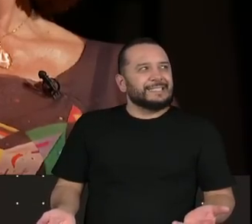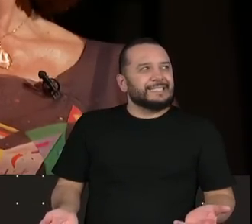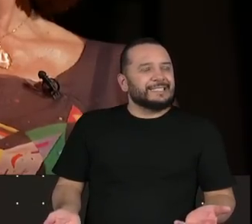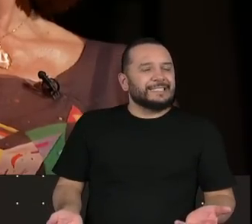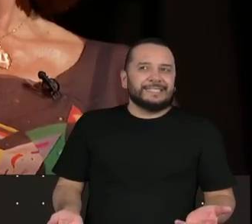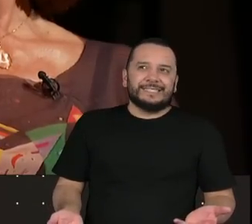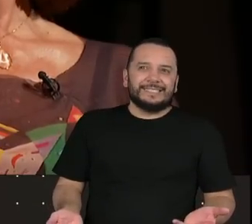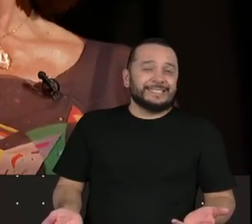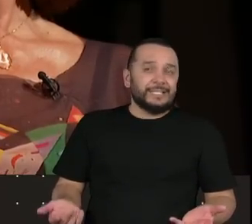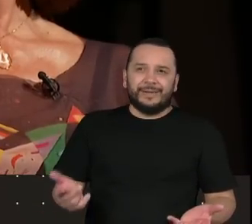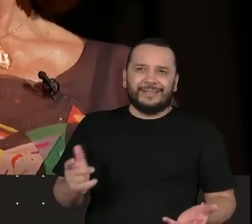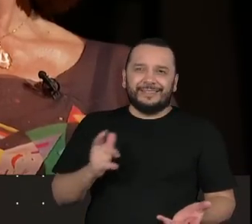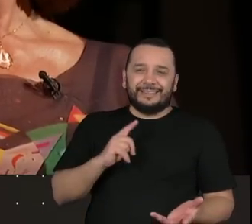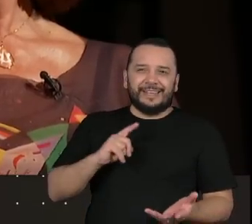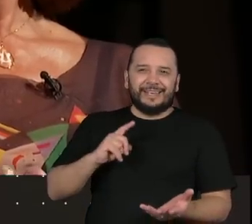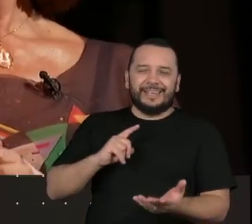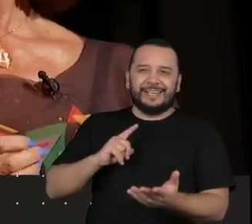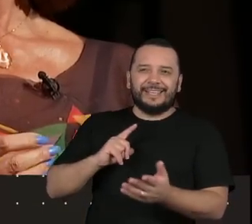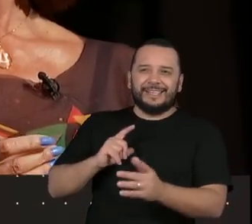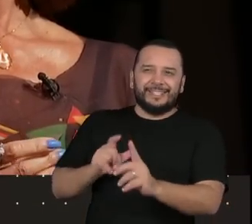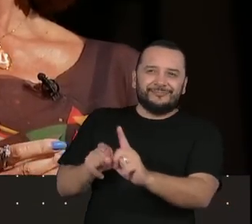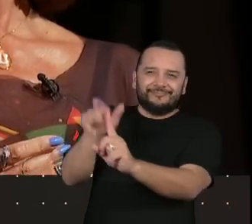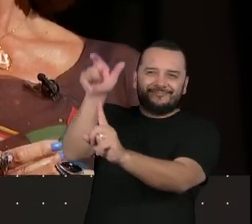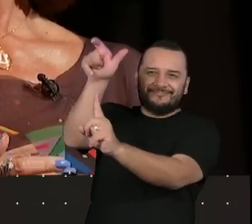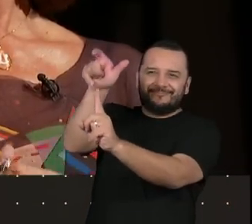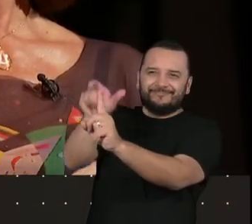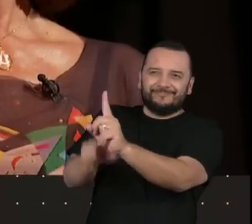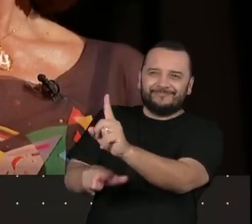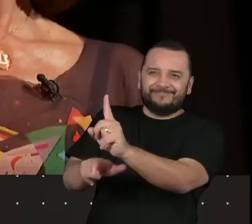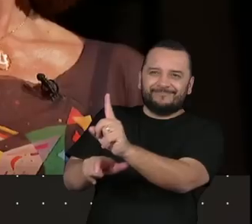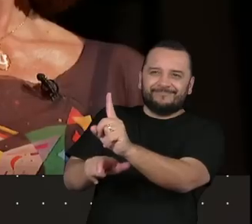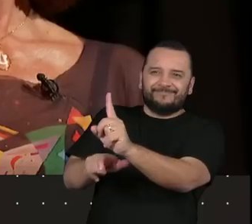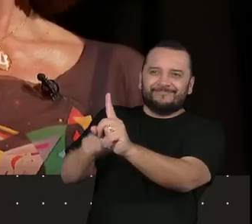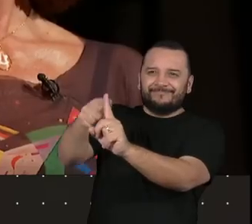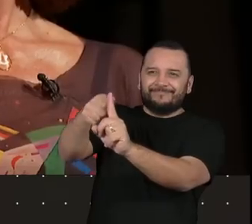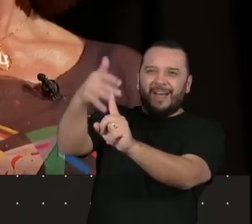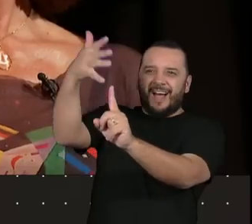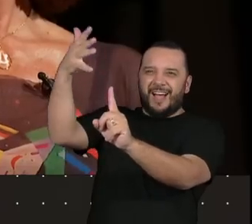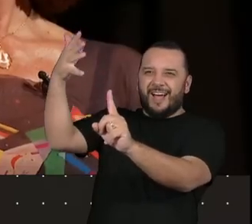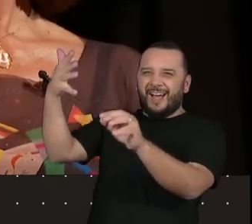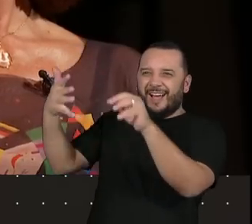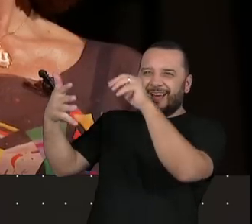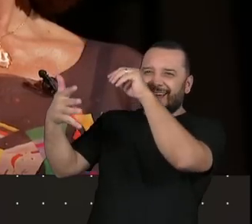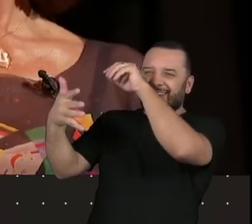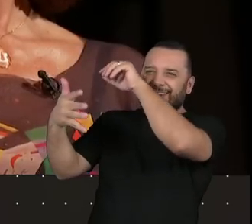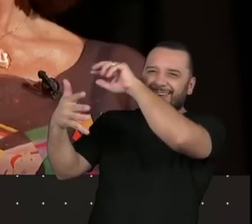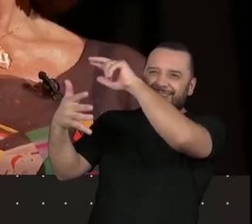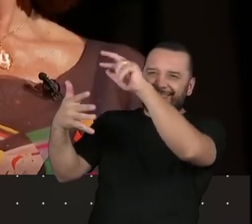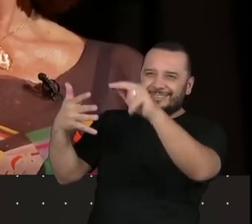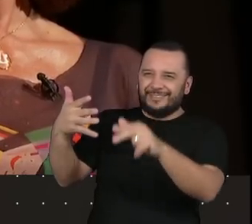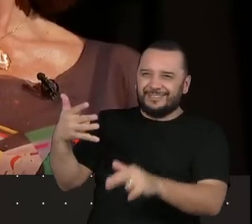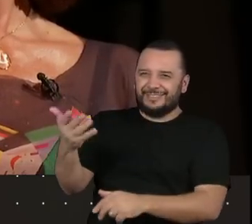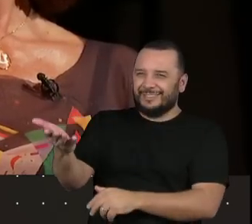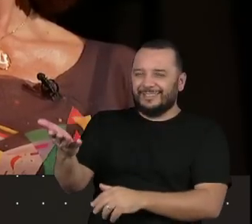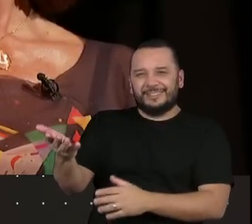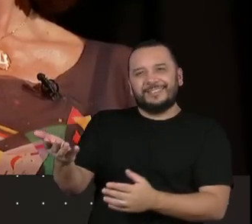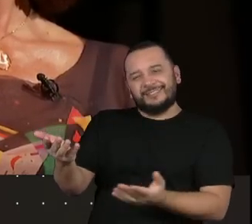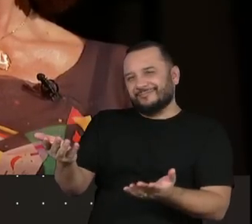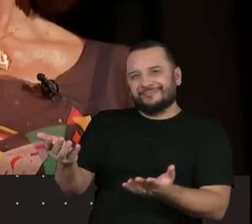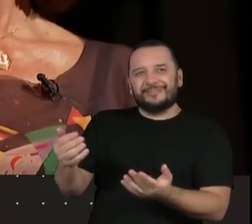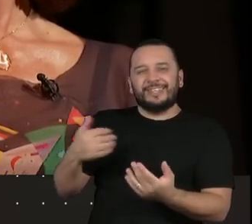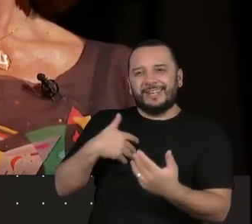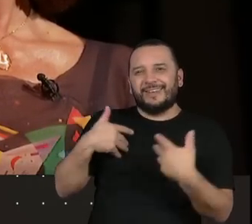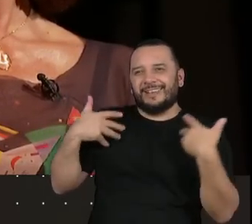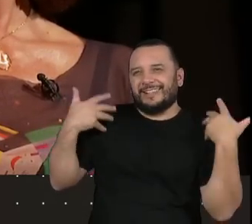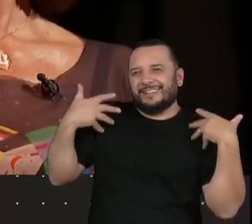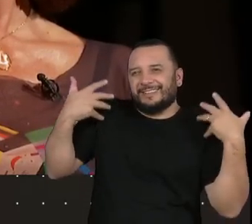essas camadas todas da Itala, que eu admiro muito e tenho muita alegria de ter feito um filme com ela, um filme cheio de